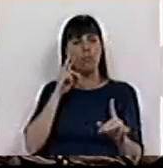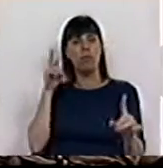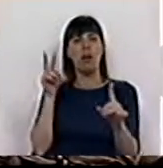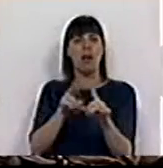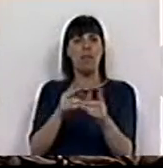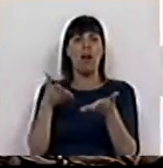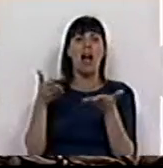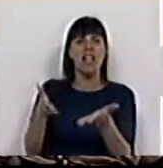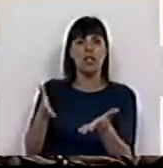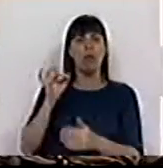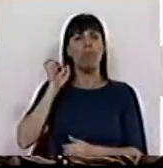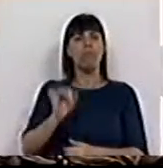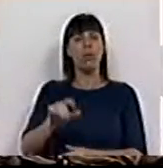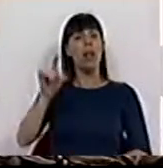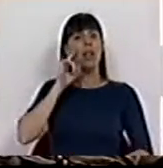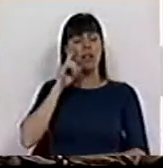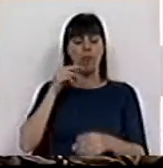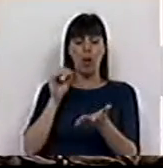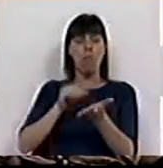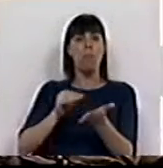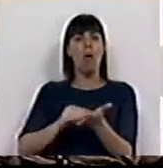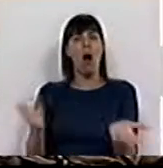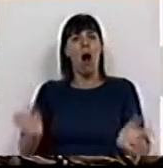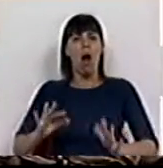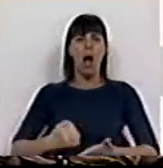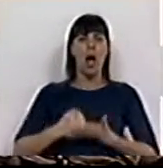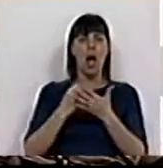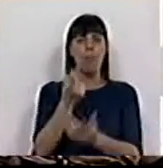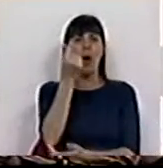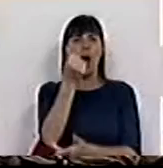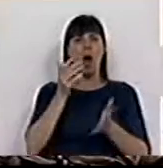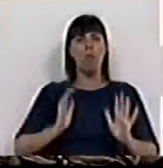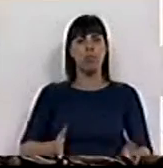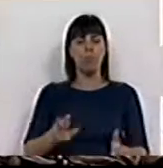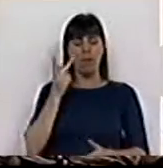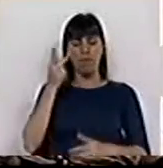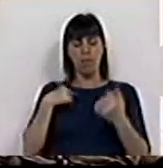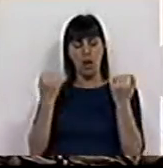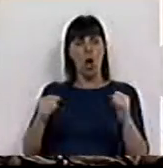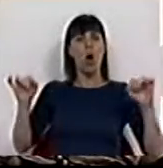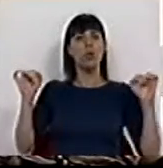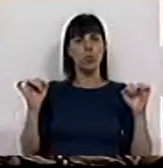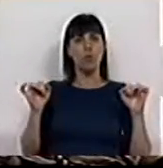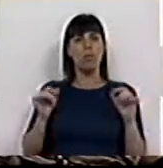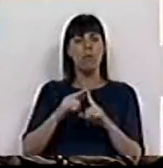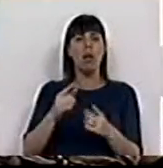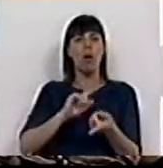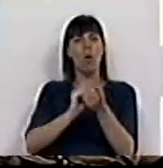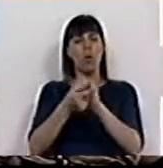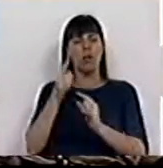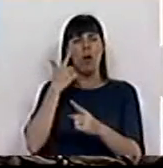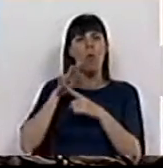visão assistencialista que defende que os pobres não devem ser apoiados monetariamente para viver em autonomia e contrapõe